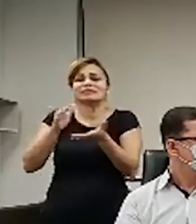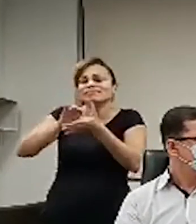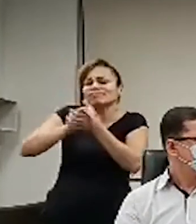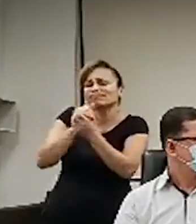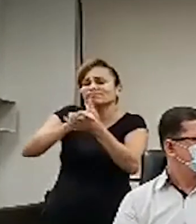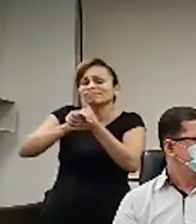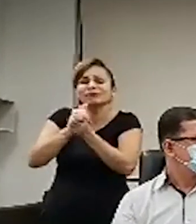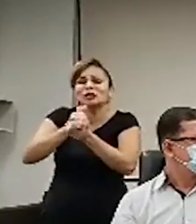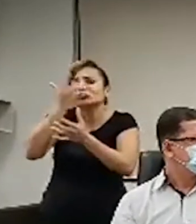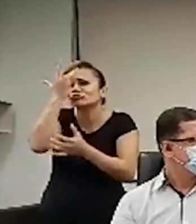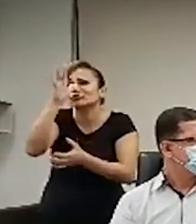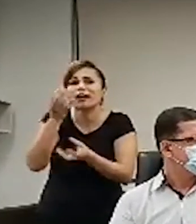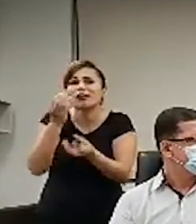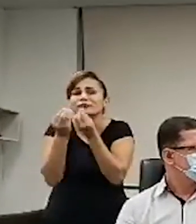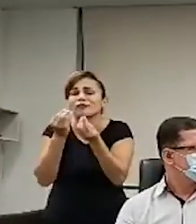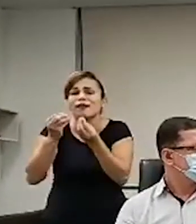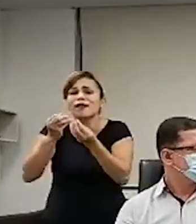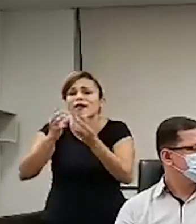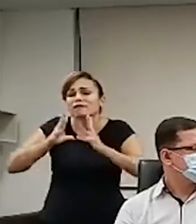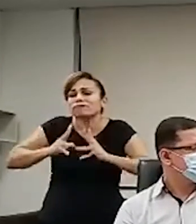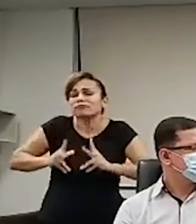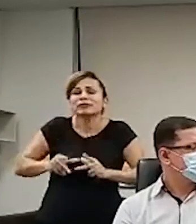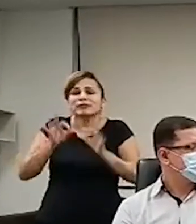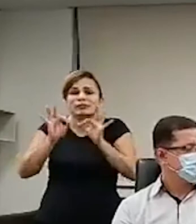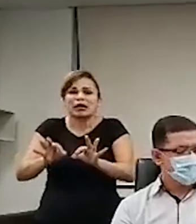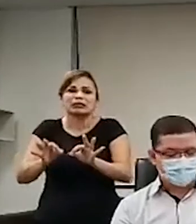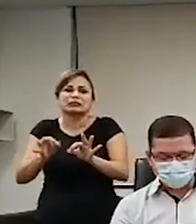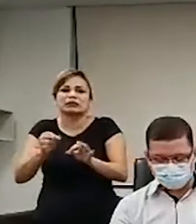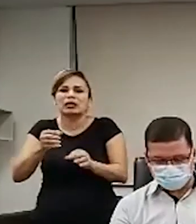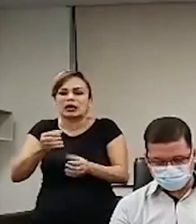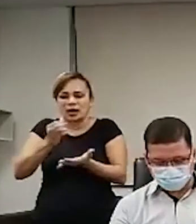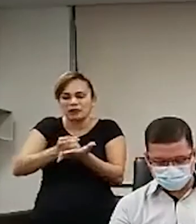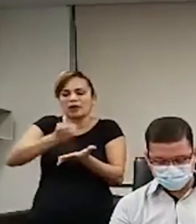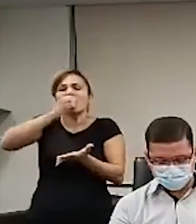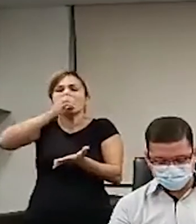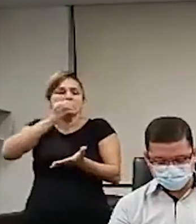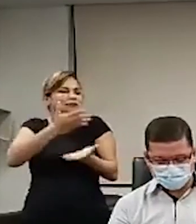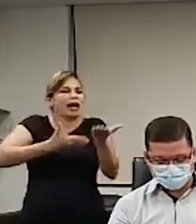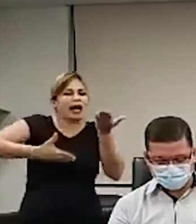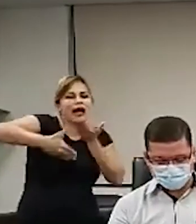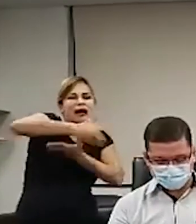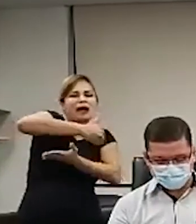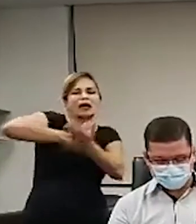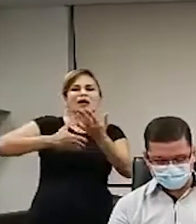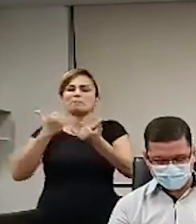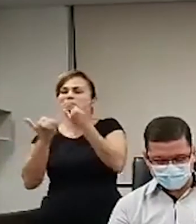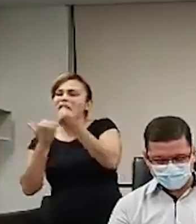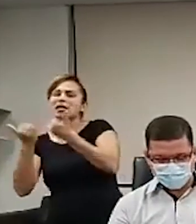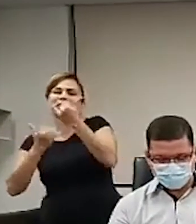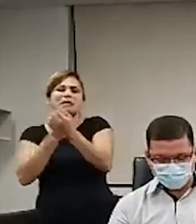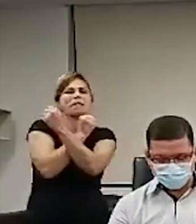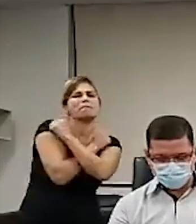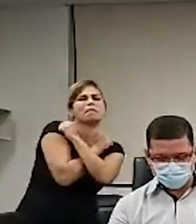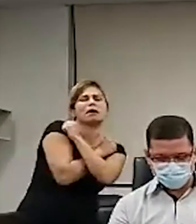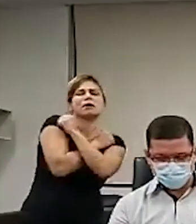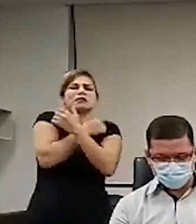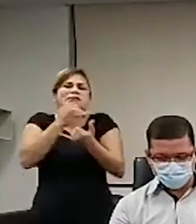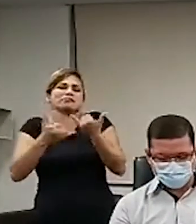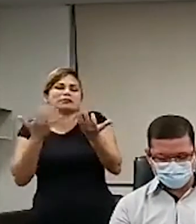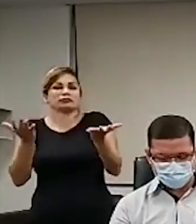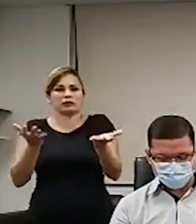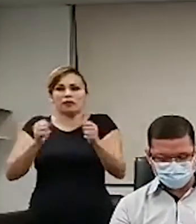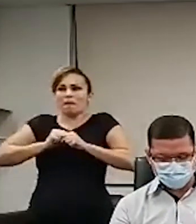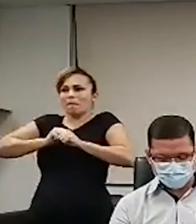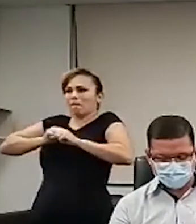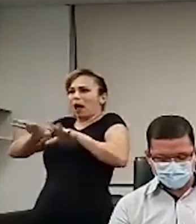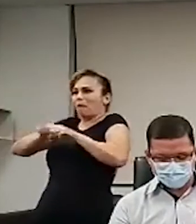acaba compartilhando objetos, o copo, a garrafinha de água, brincam, se abraçam, transmitem uma para outra, infectam um grupo grande de crianças que não